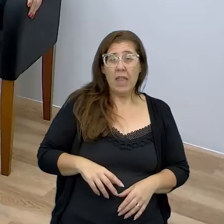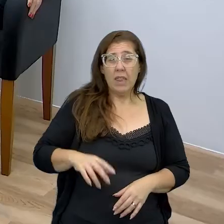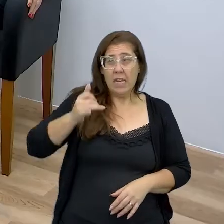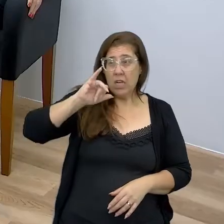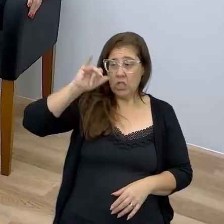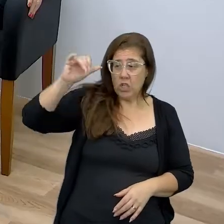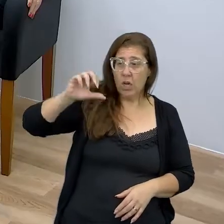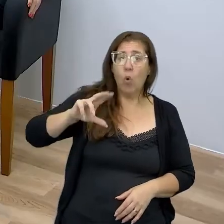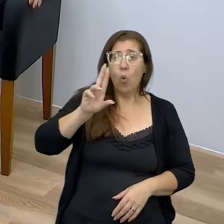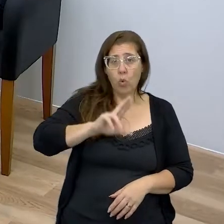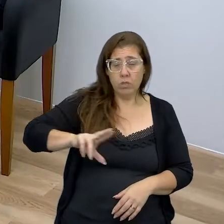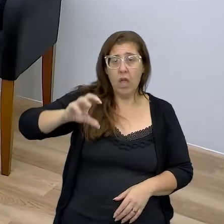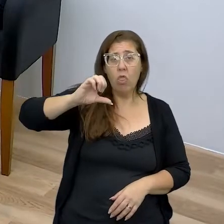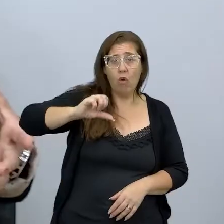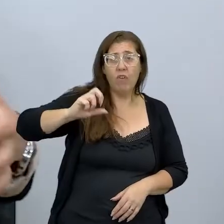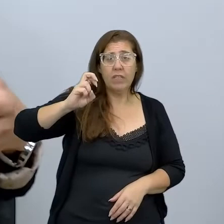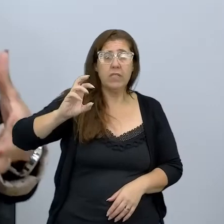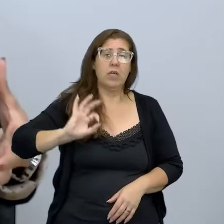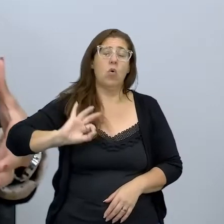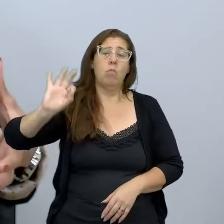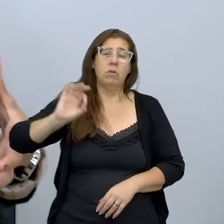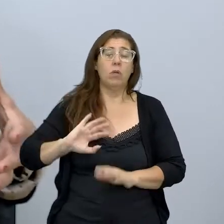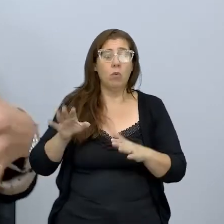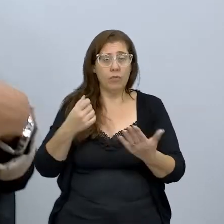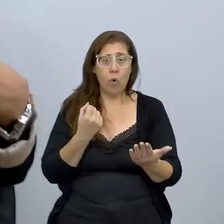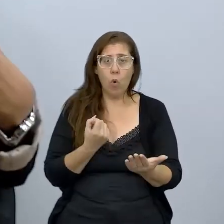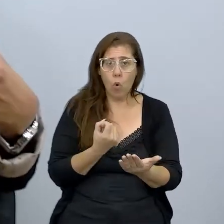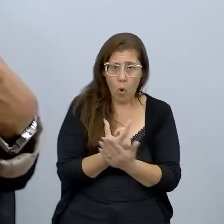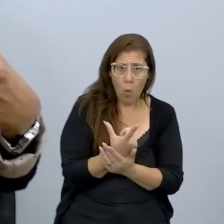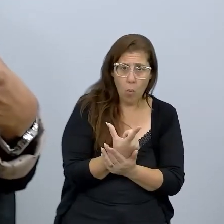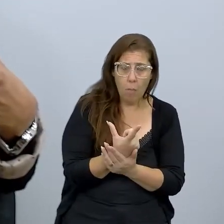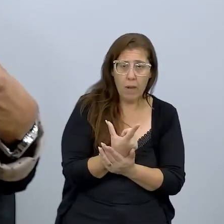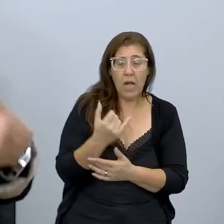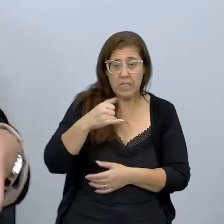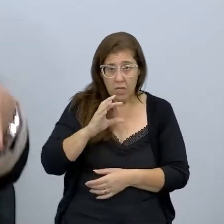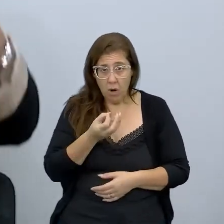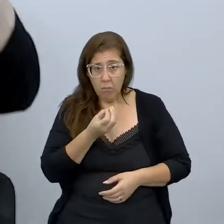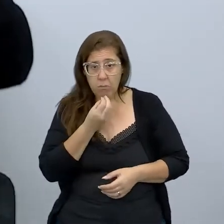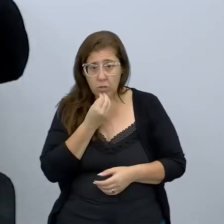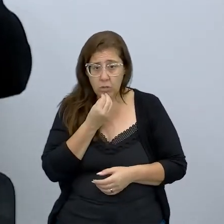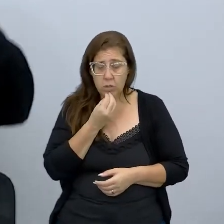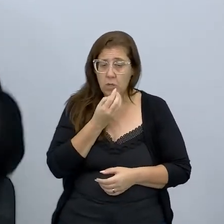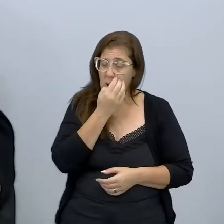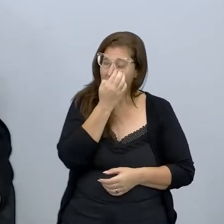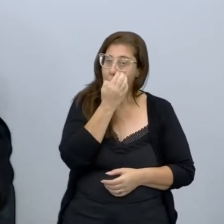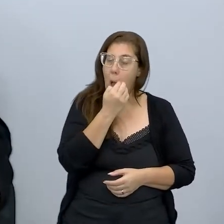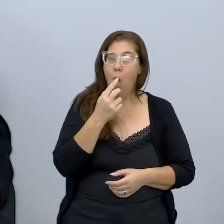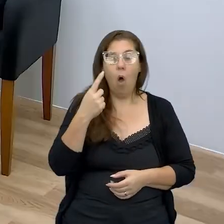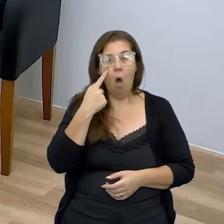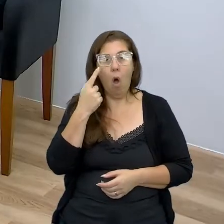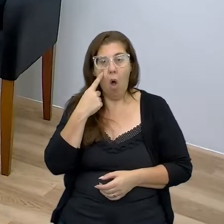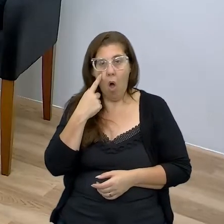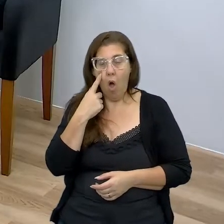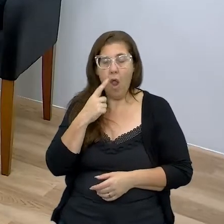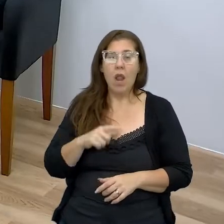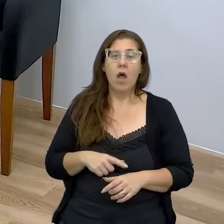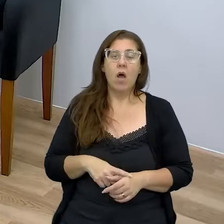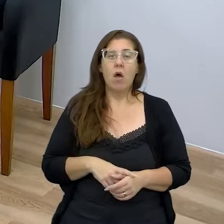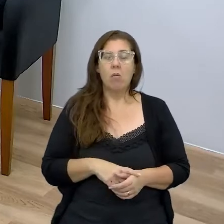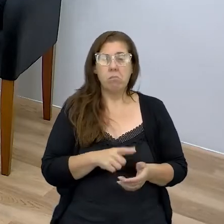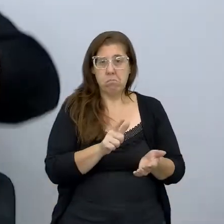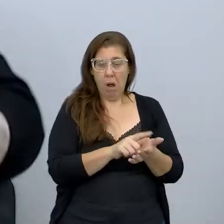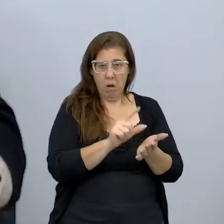fornecida. Então, quando a gente for comprar equipamento, se tiver a oportunidade, olhar essa etiqueta e ver...